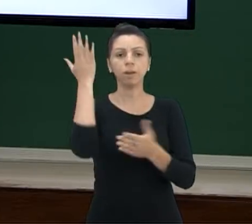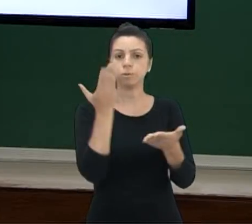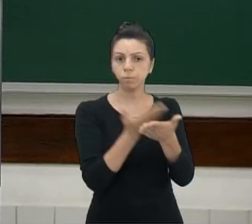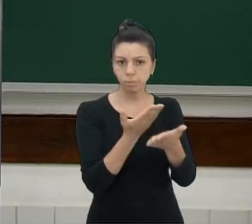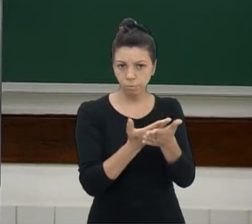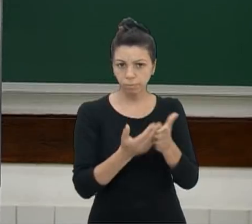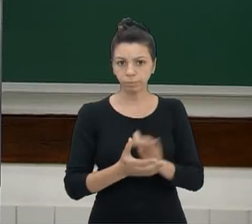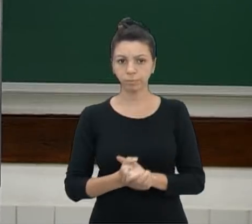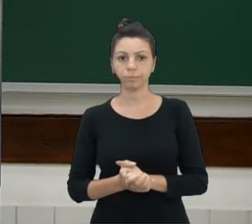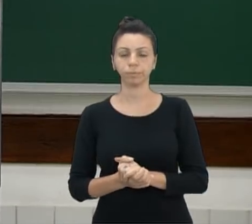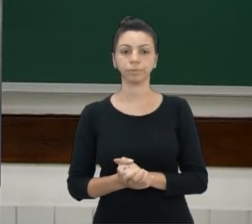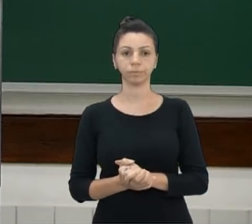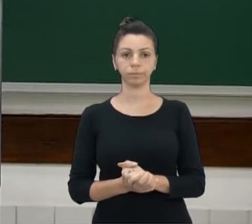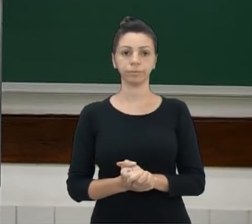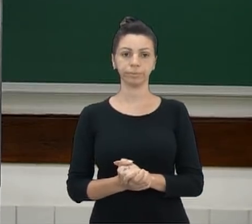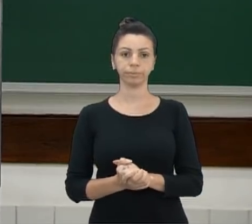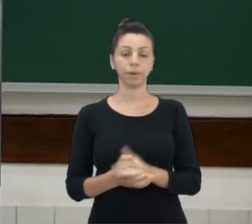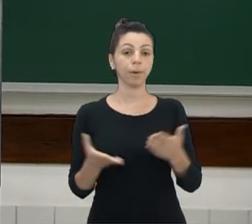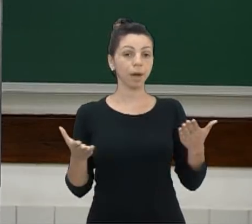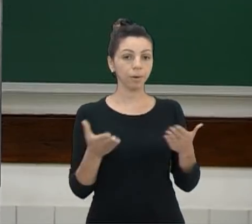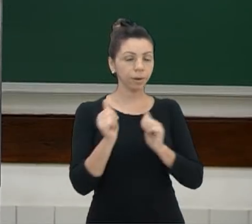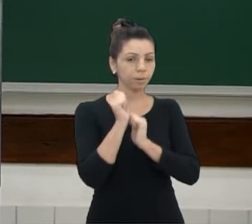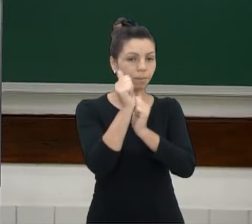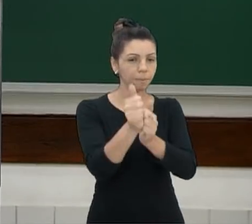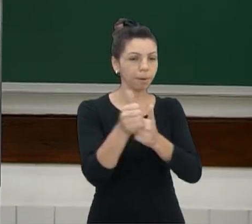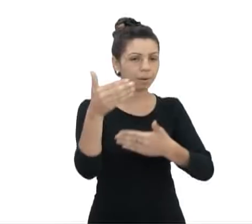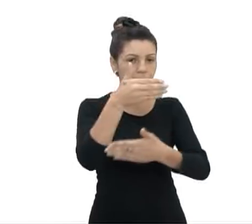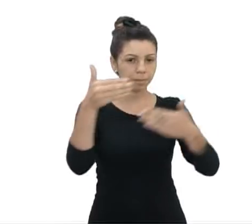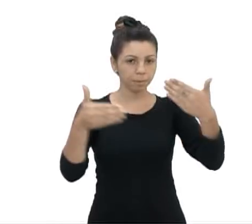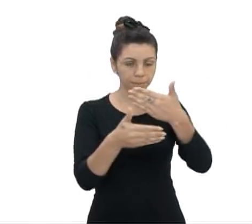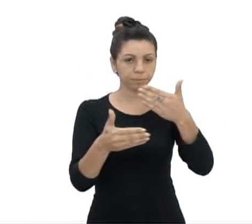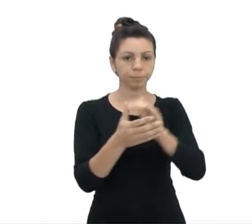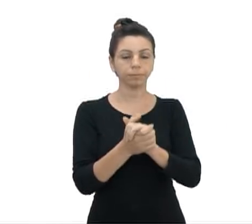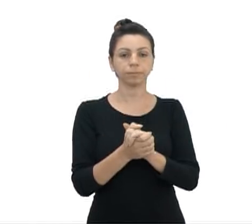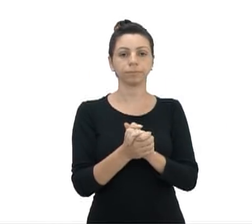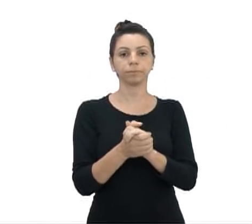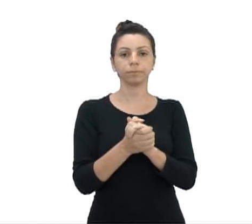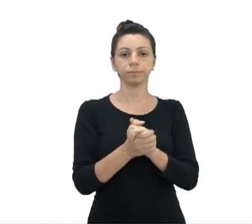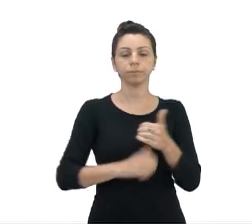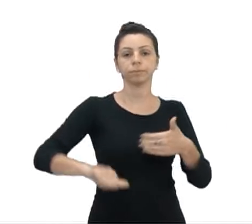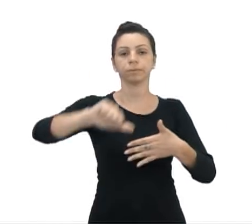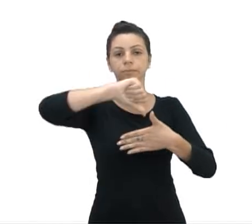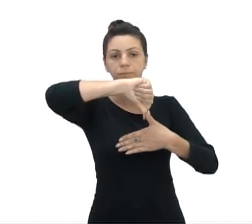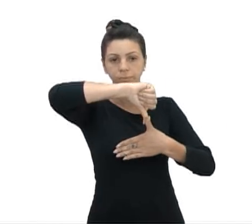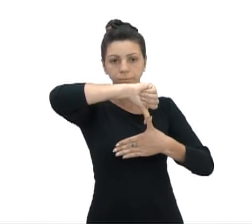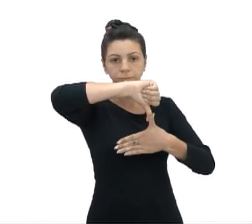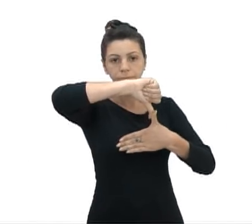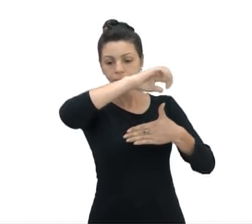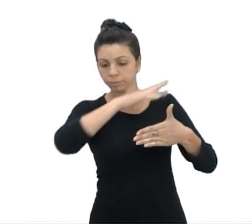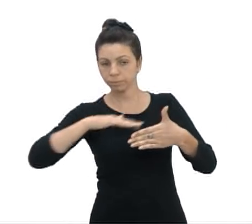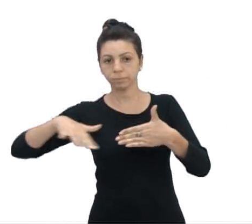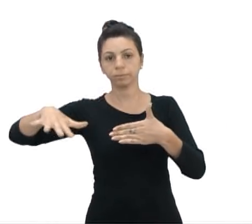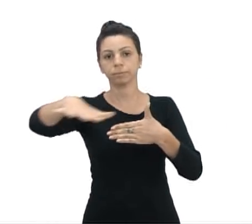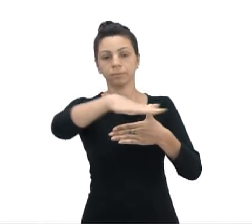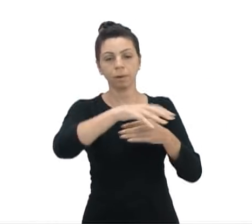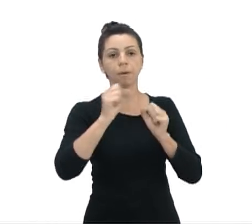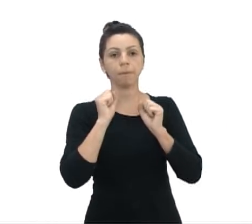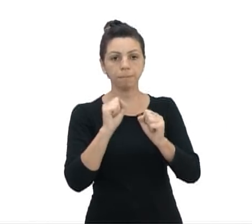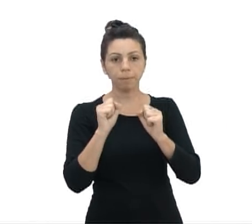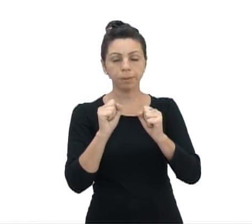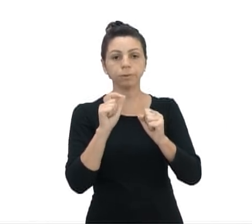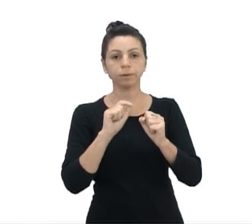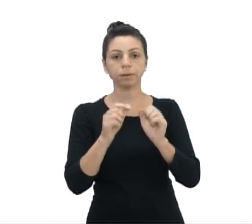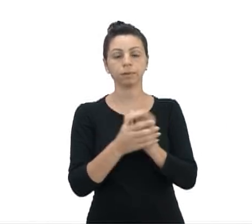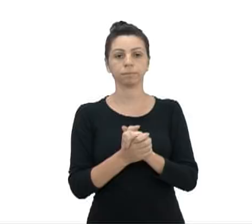estudo. Agora, acompanhe ali na tela que a regionalização da América do Sul, ela pode ser dividida em